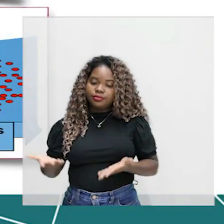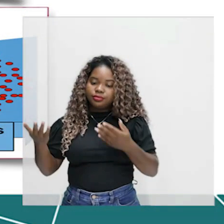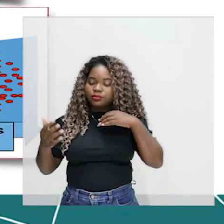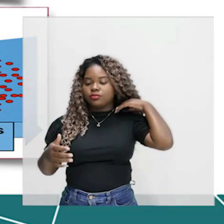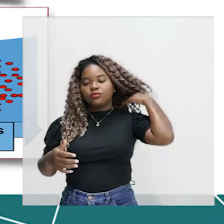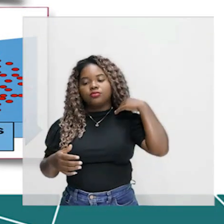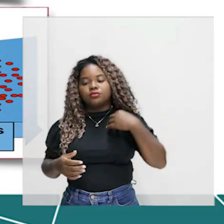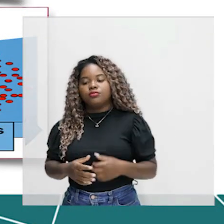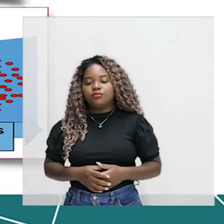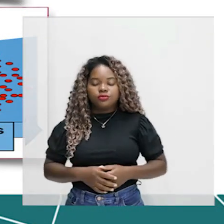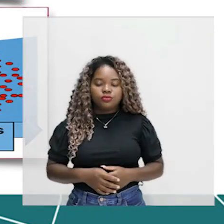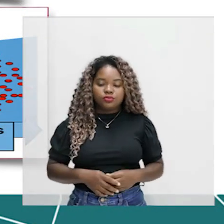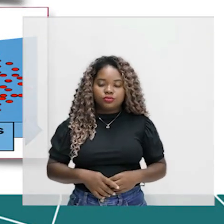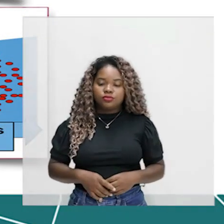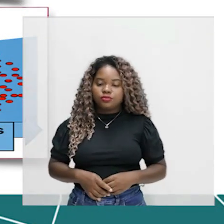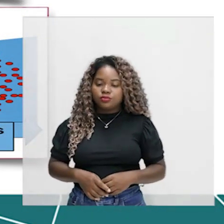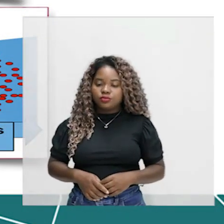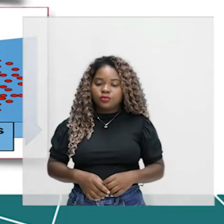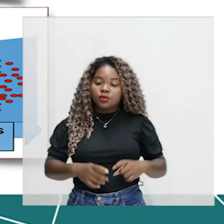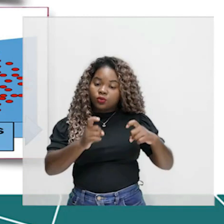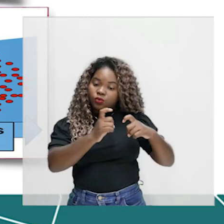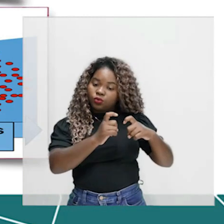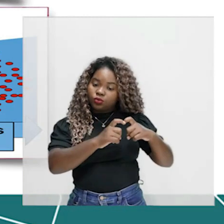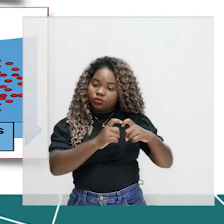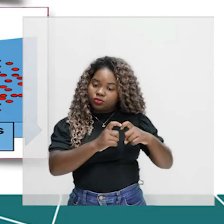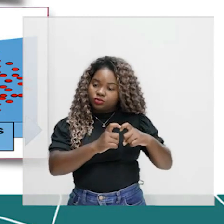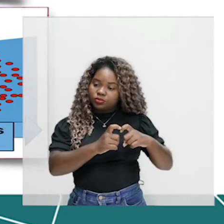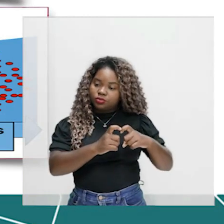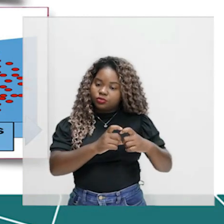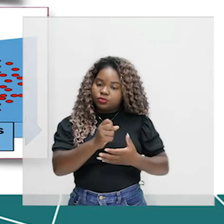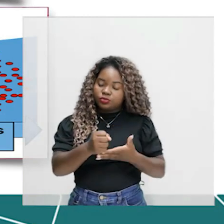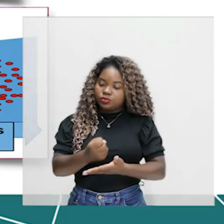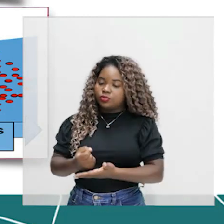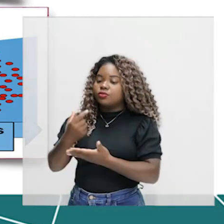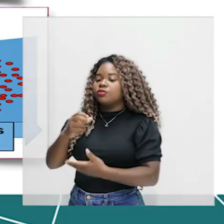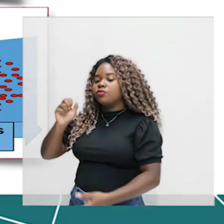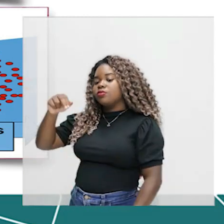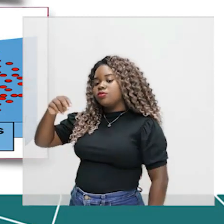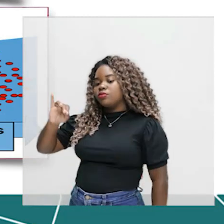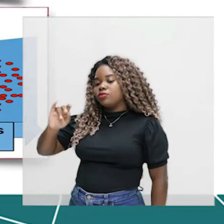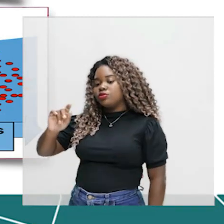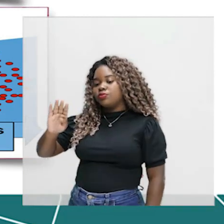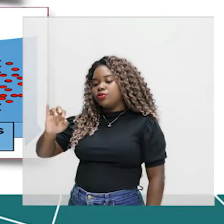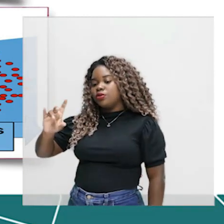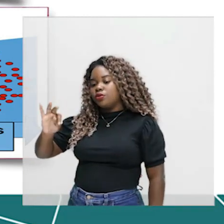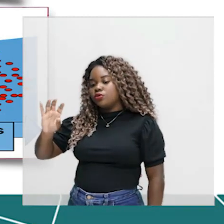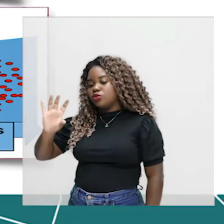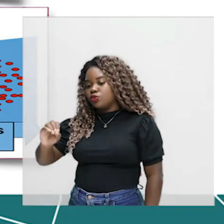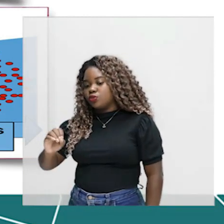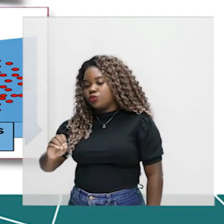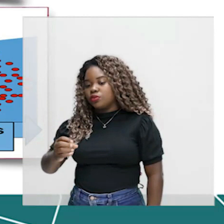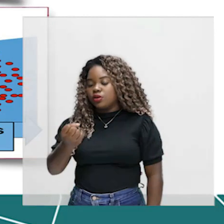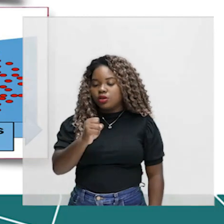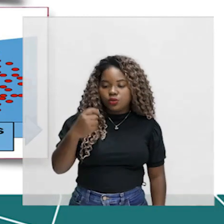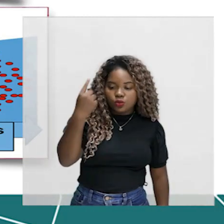seleção direcional sabe quando você o médico manda você tomar um antibiótico Ó você tem que tomar esse antibiótico de 8 em 8 horas aí